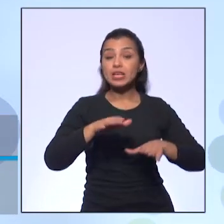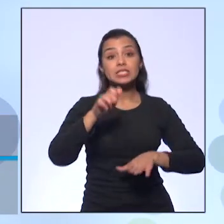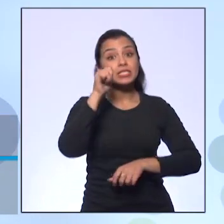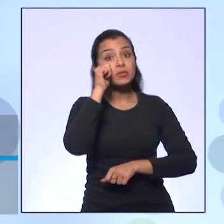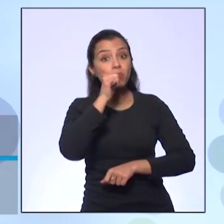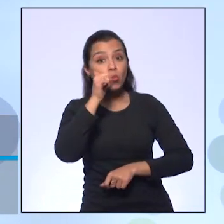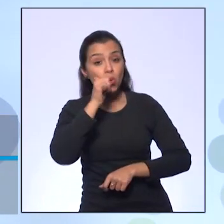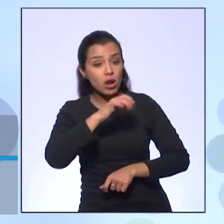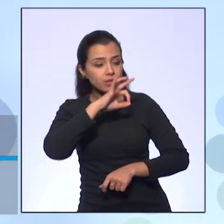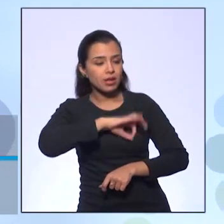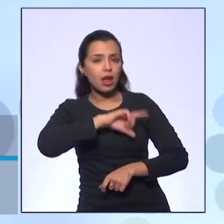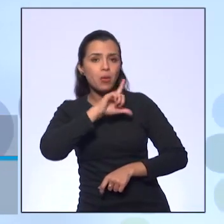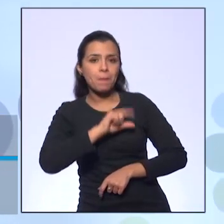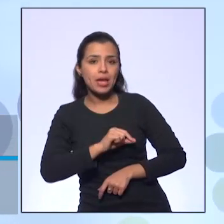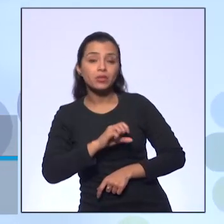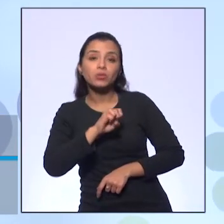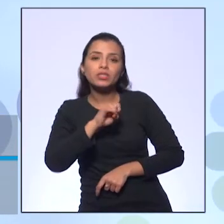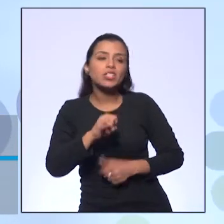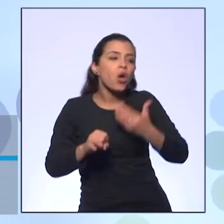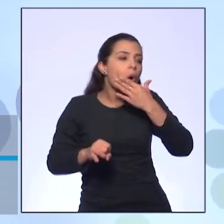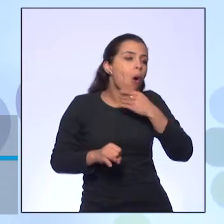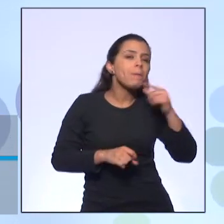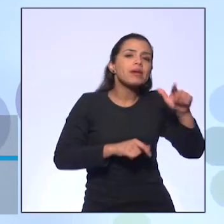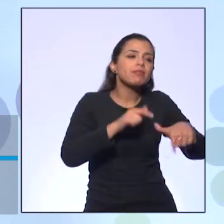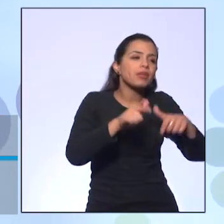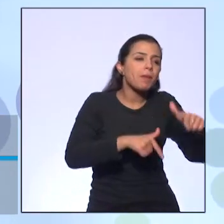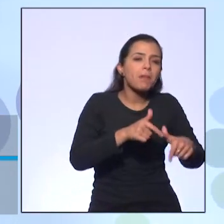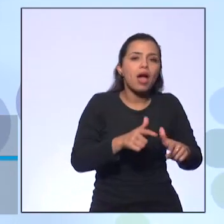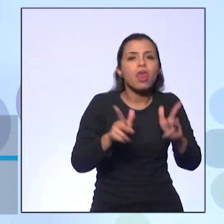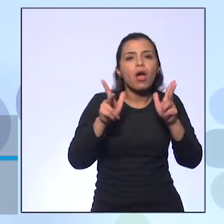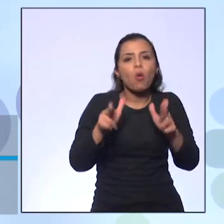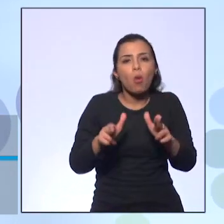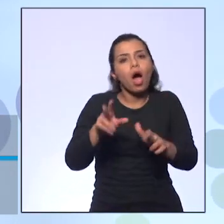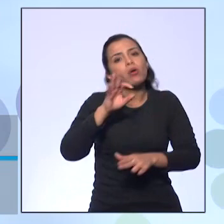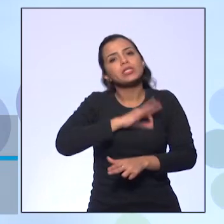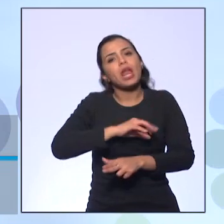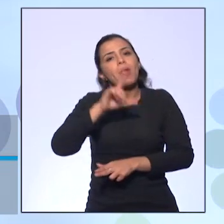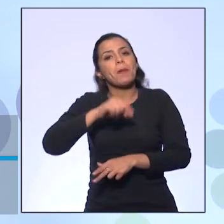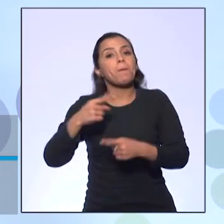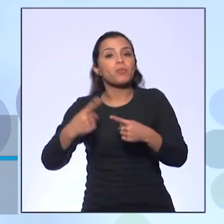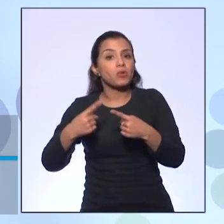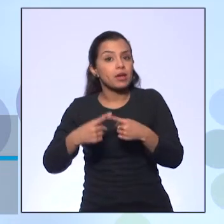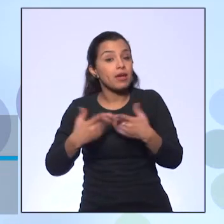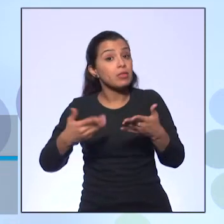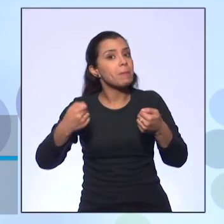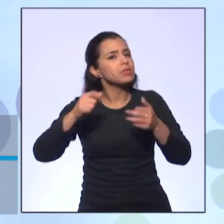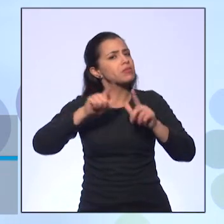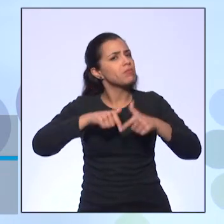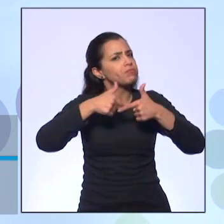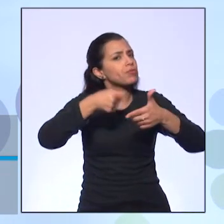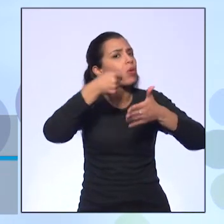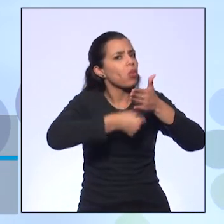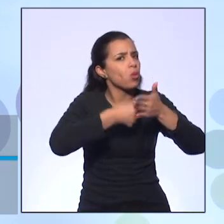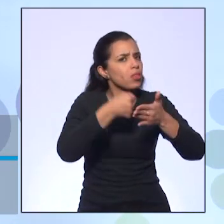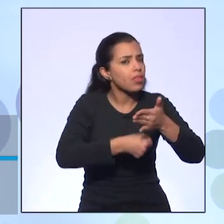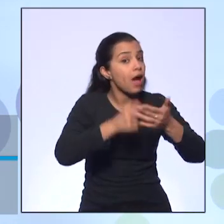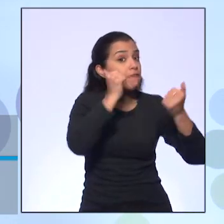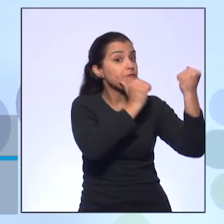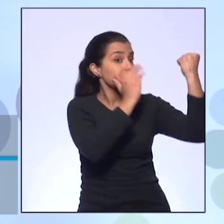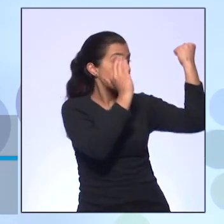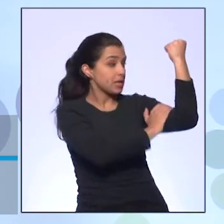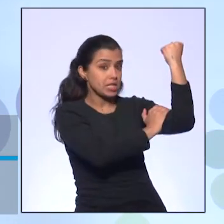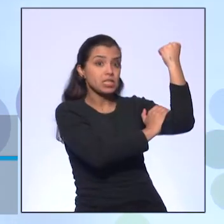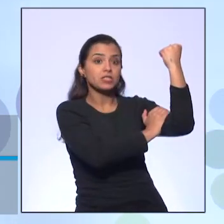as mesmas tarefas, estatisticamente isso é comprovado, então temos que batalhar em cima disso, lutar por isto, lembrar que feminismo não